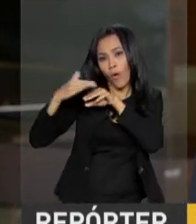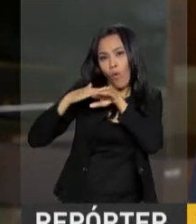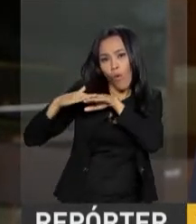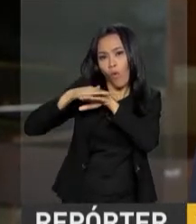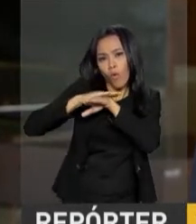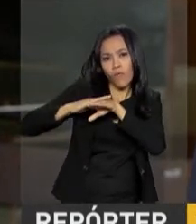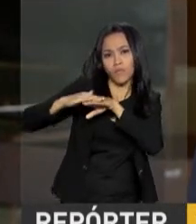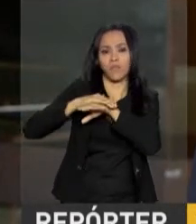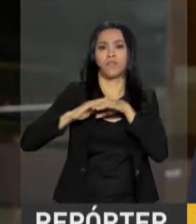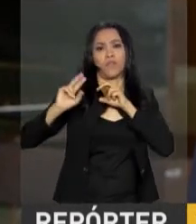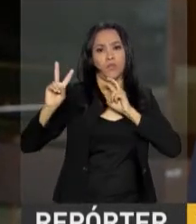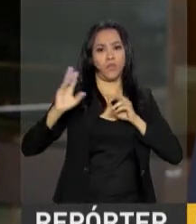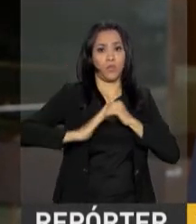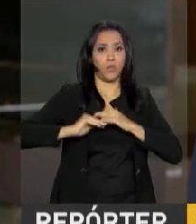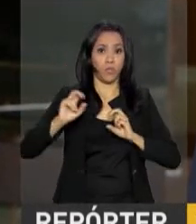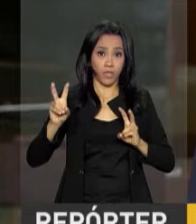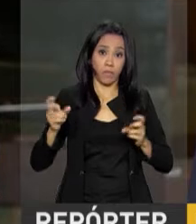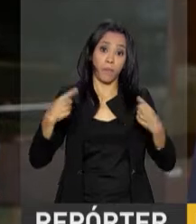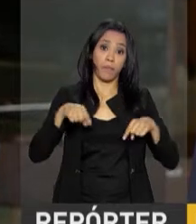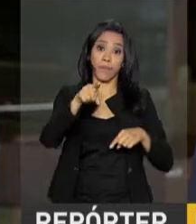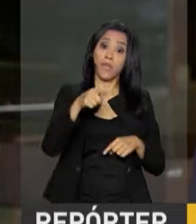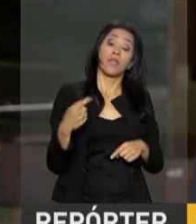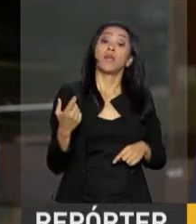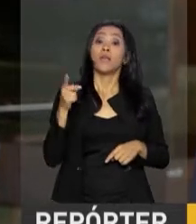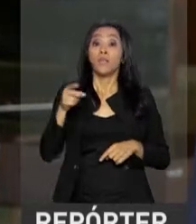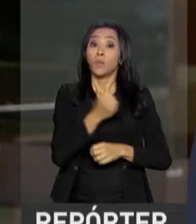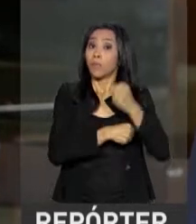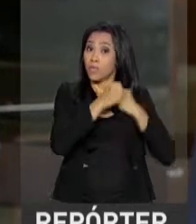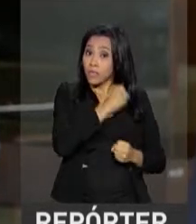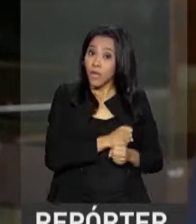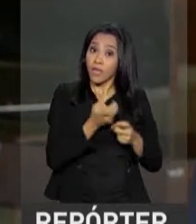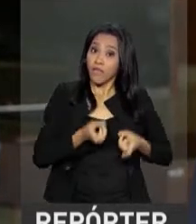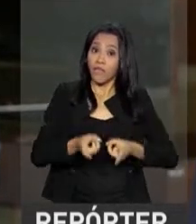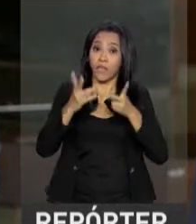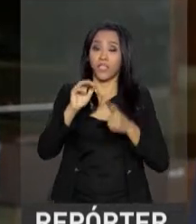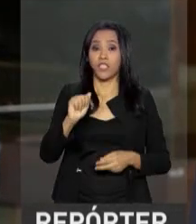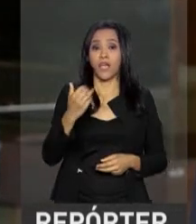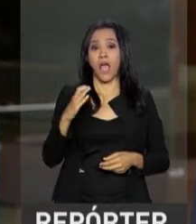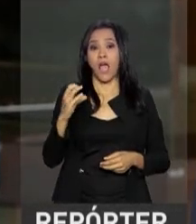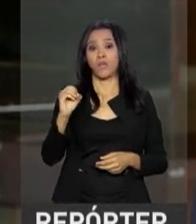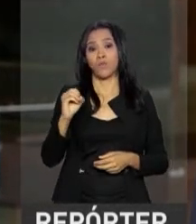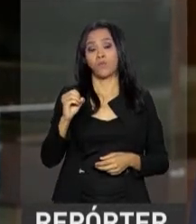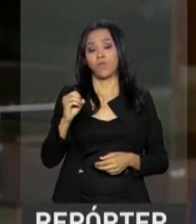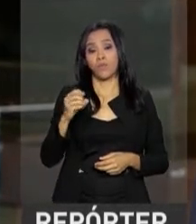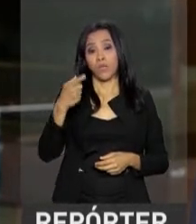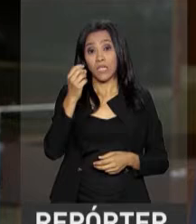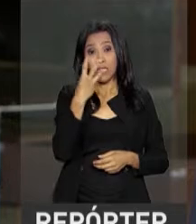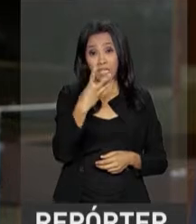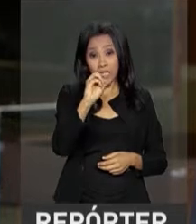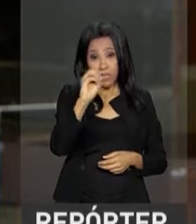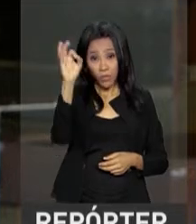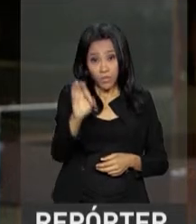das 15 milhões de toneladas de aço exportados pelo país no ano passado 35% foram para o mercado norte americano